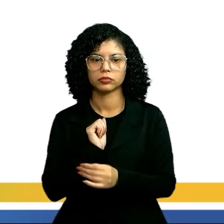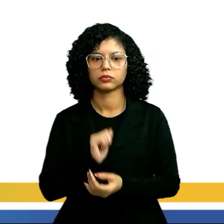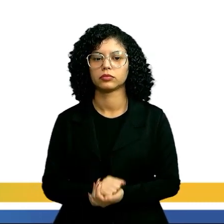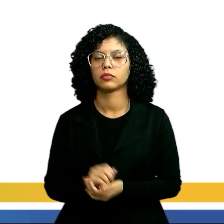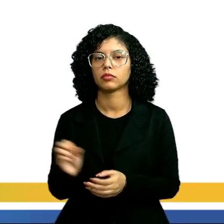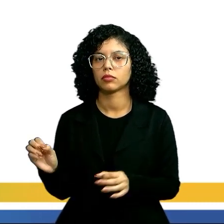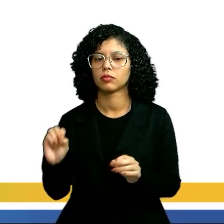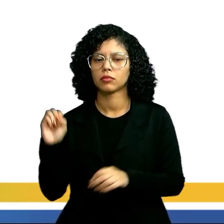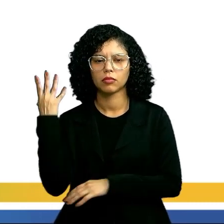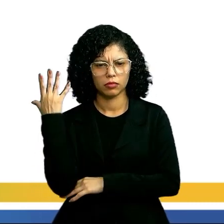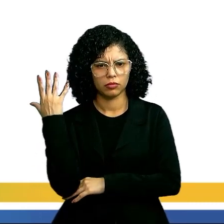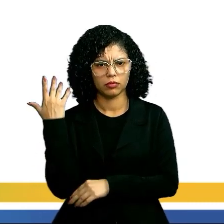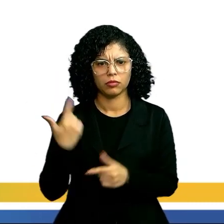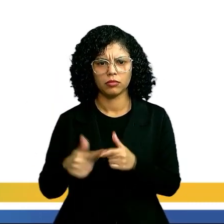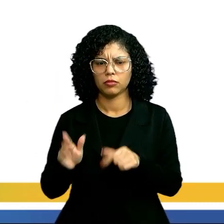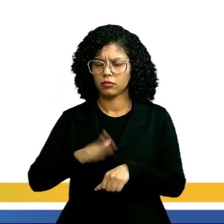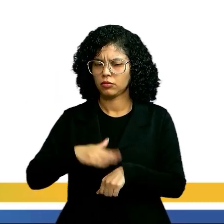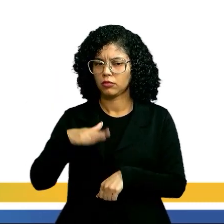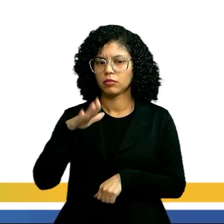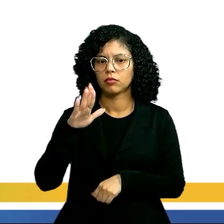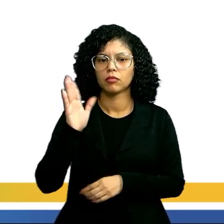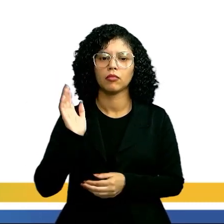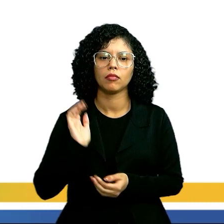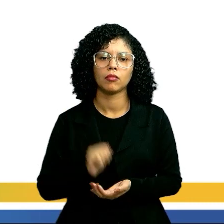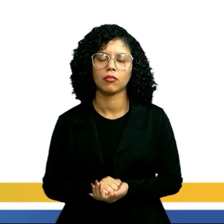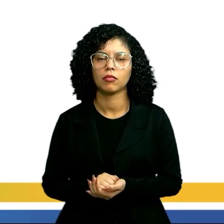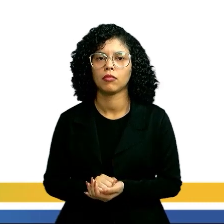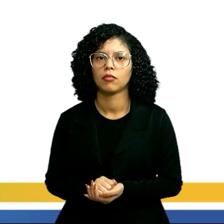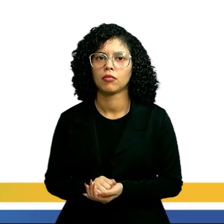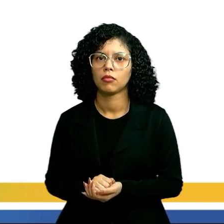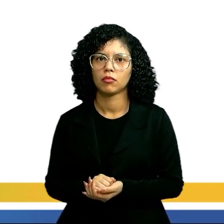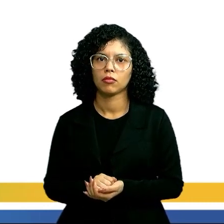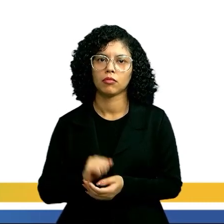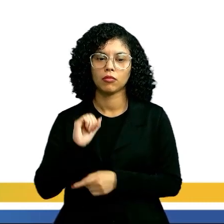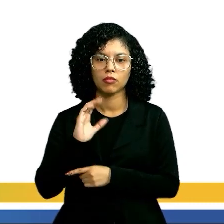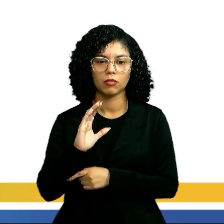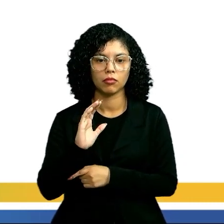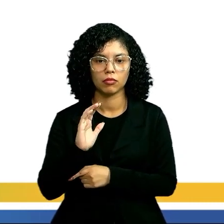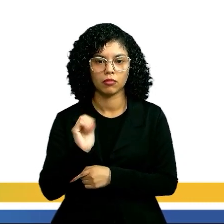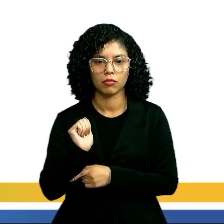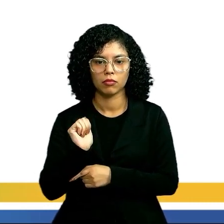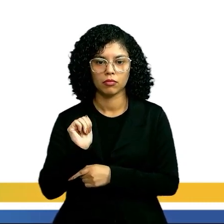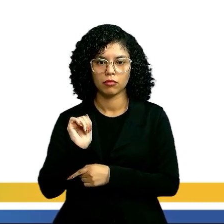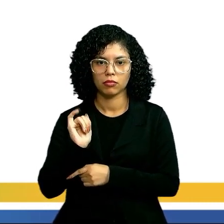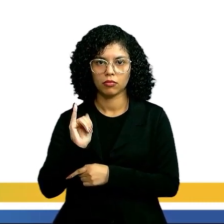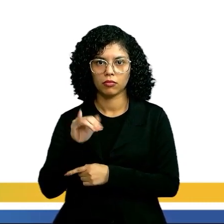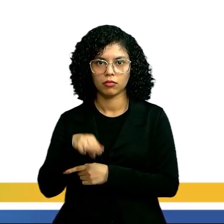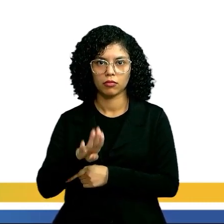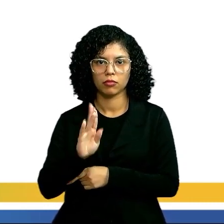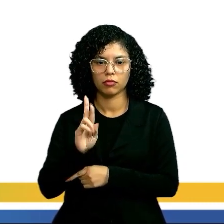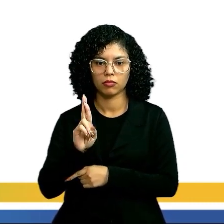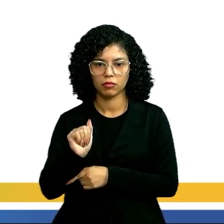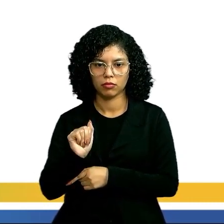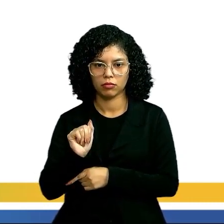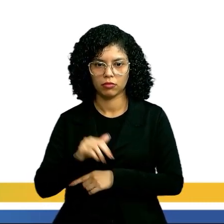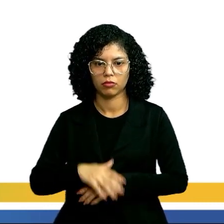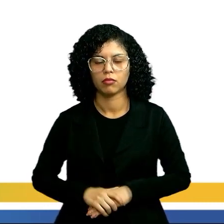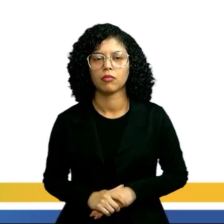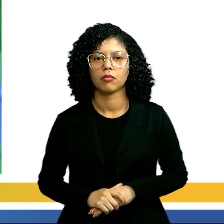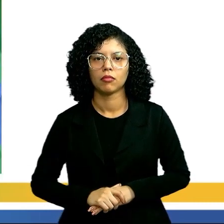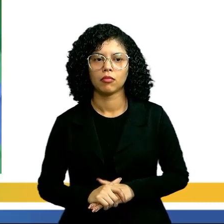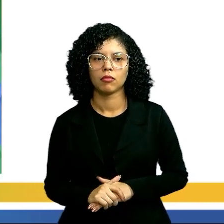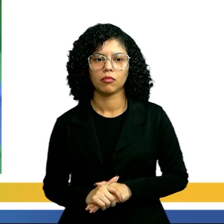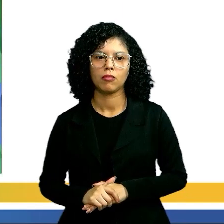Esse que causa um excesso deles, causa a cãibra, ou as nossas cãibras, ok?